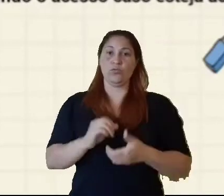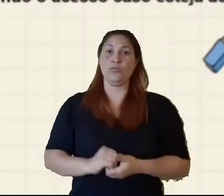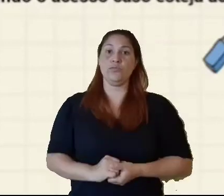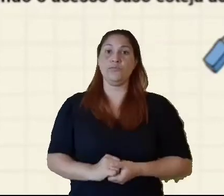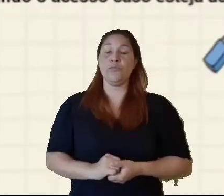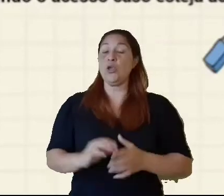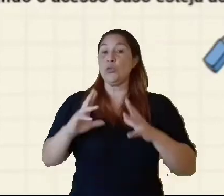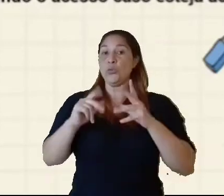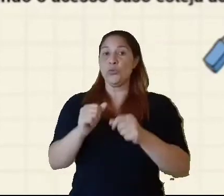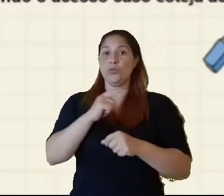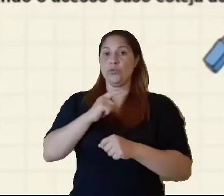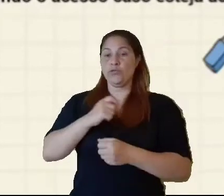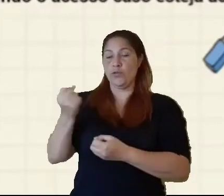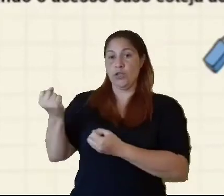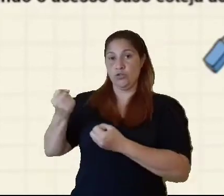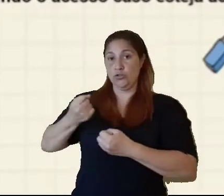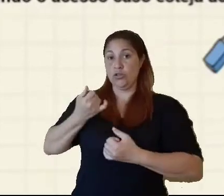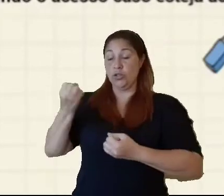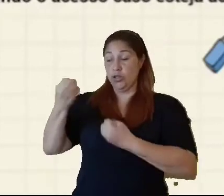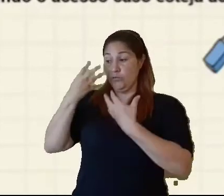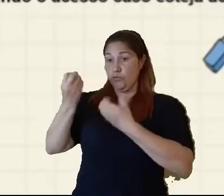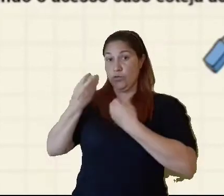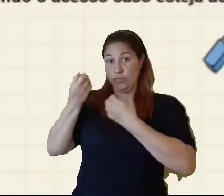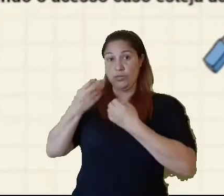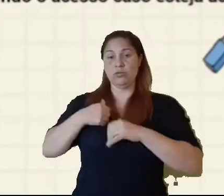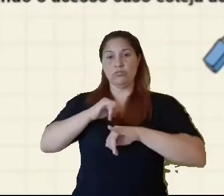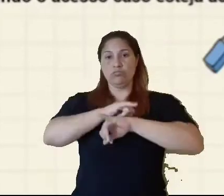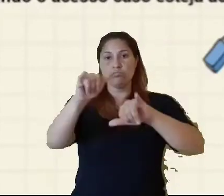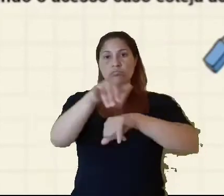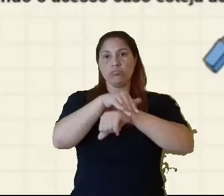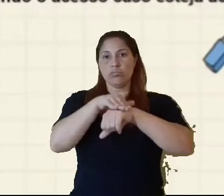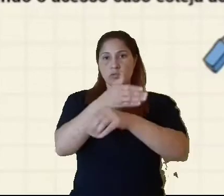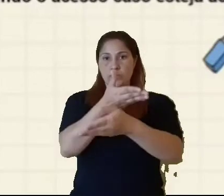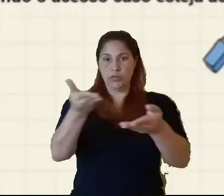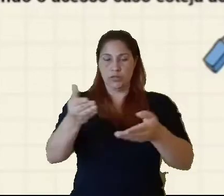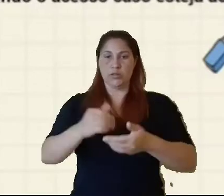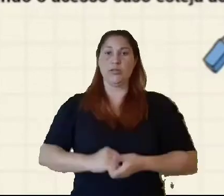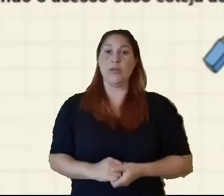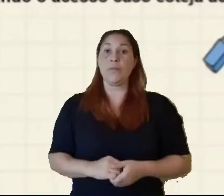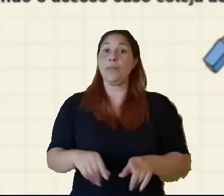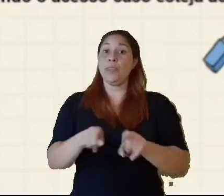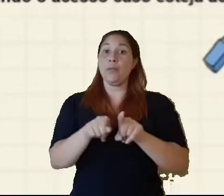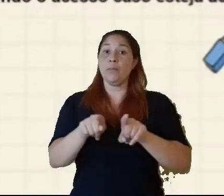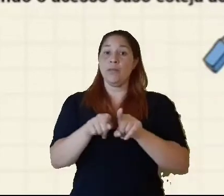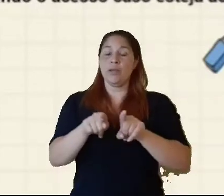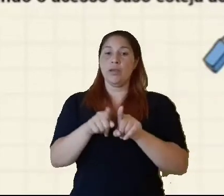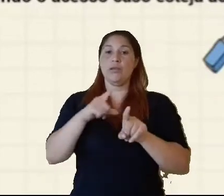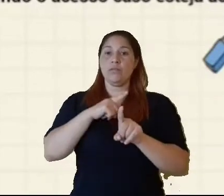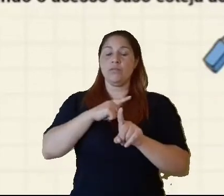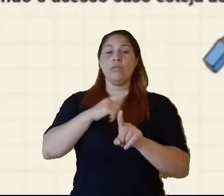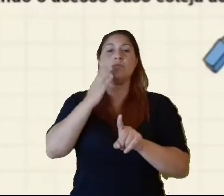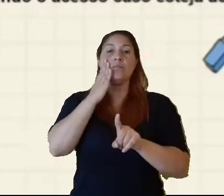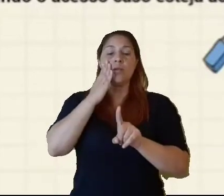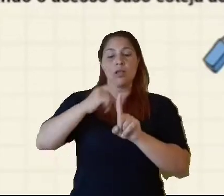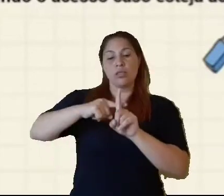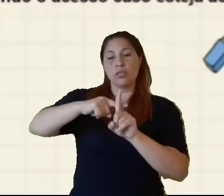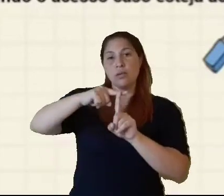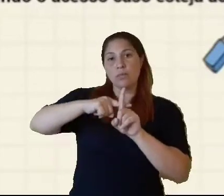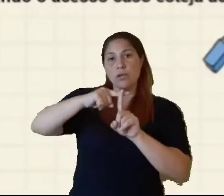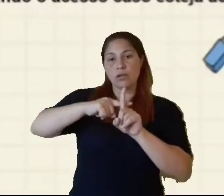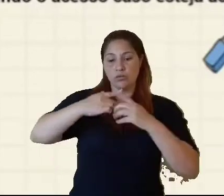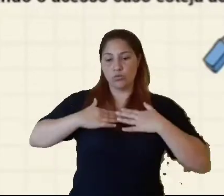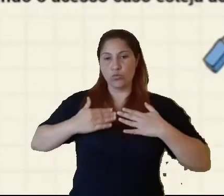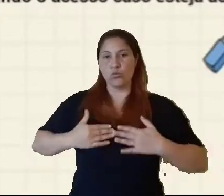que vier nesse sentido a gente vai estar conversando. Aferir a temperatura corporal das pessoas, restringindo o acesso